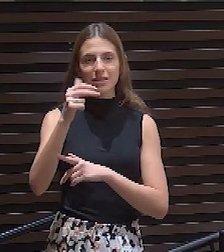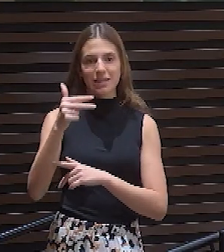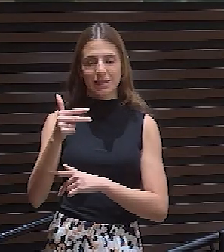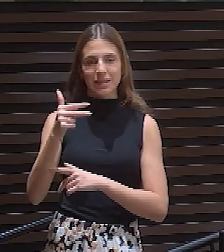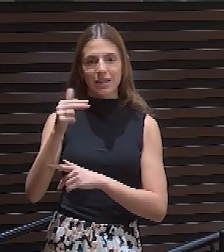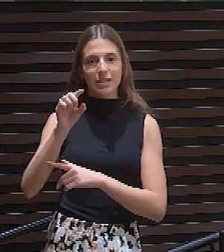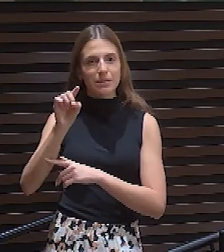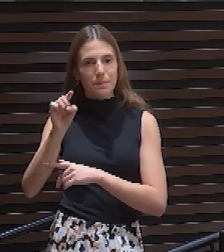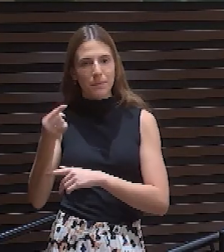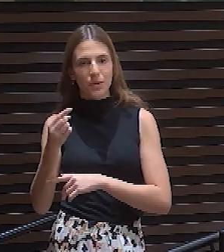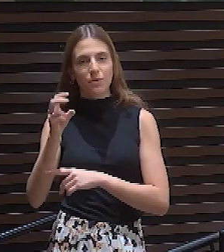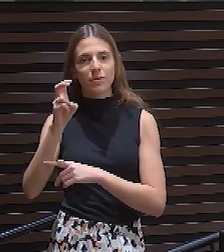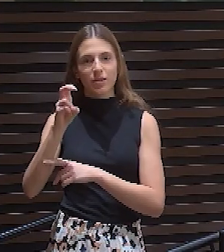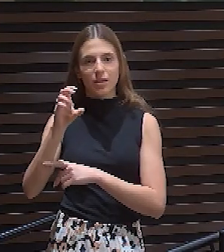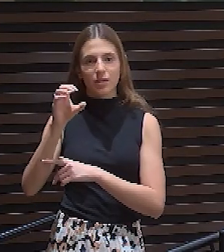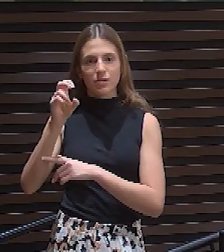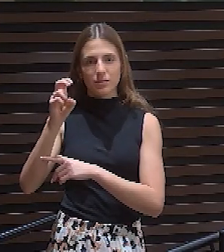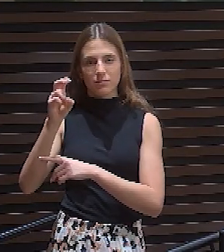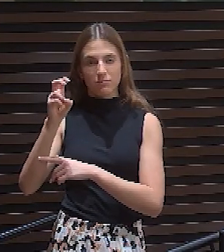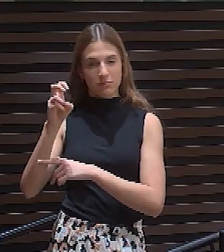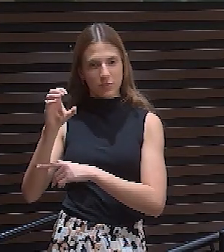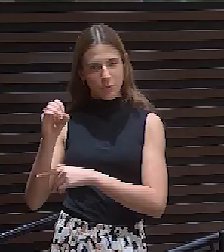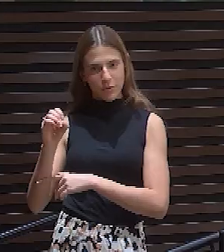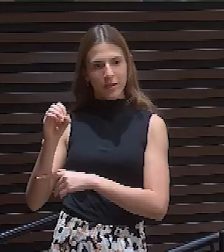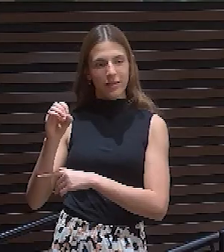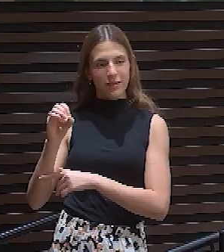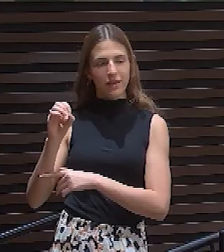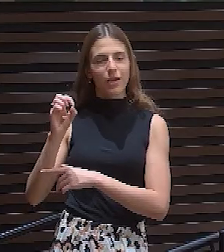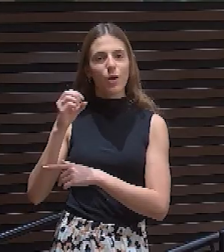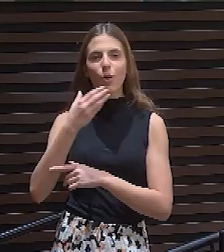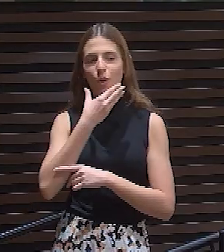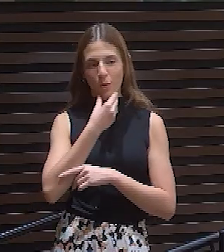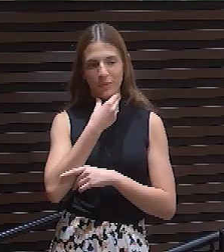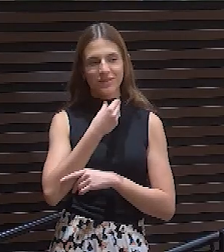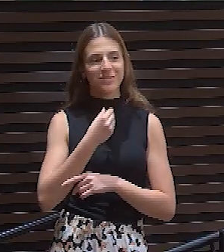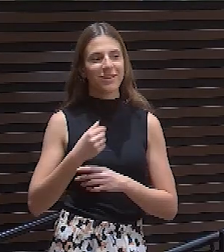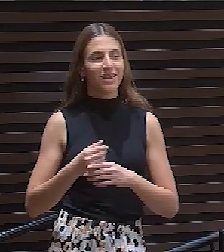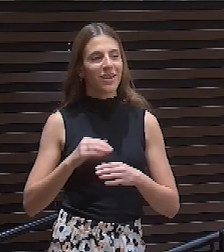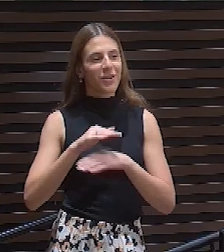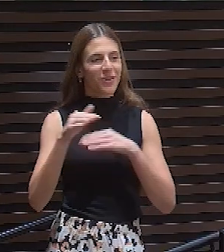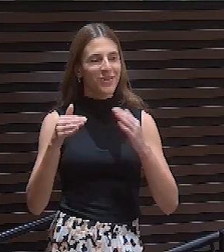603.550 homens. E esse povo todo morreu no deserto.